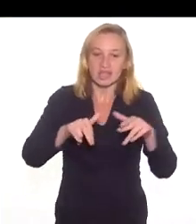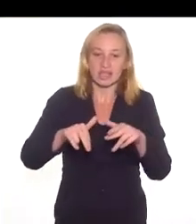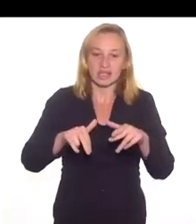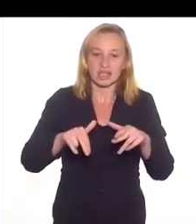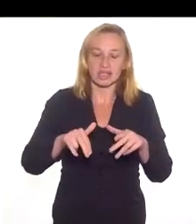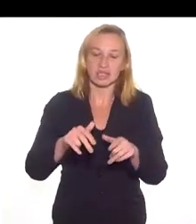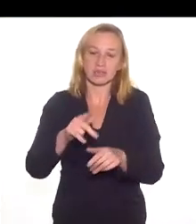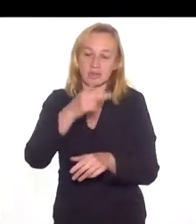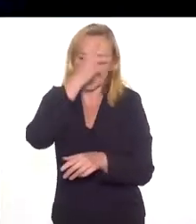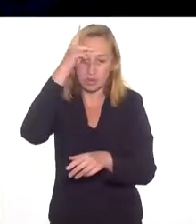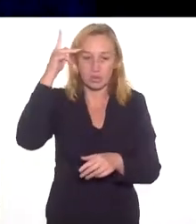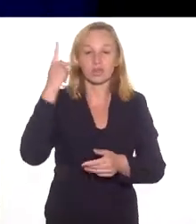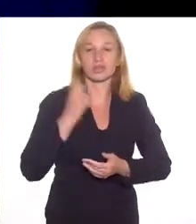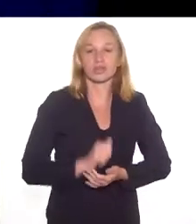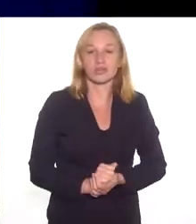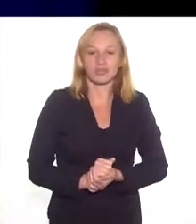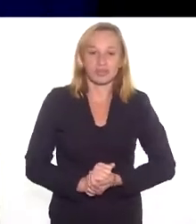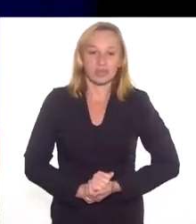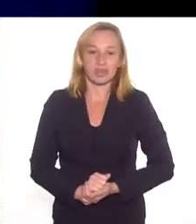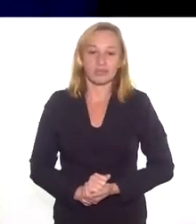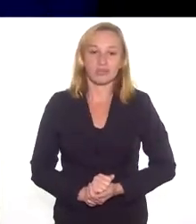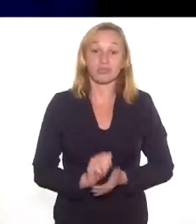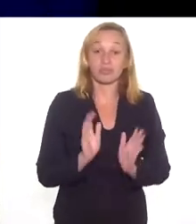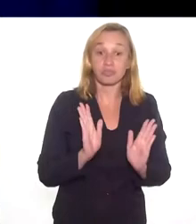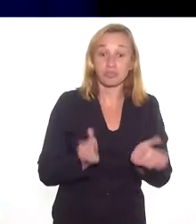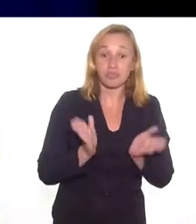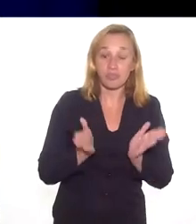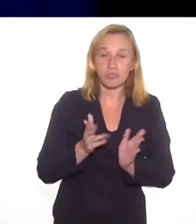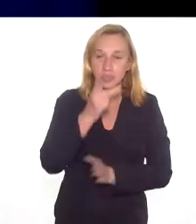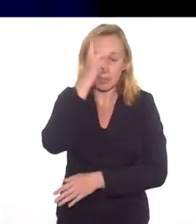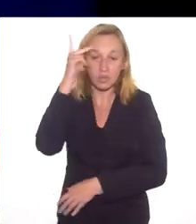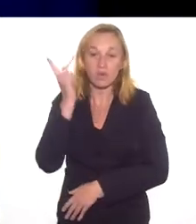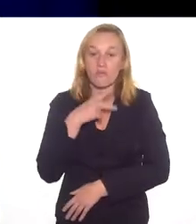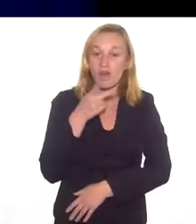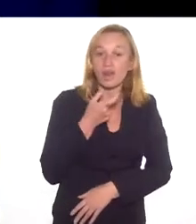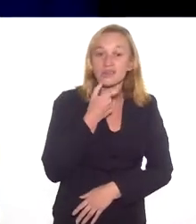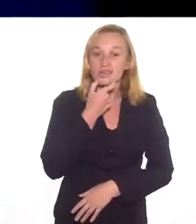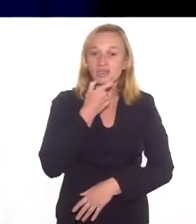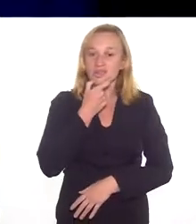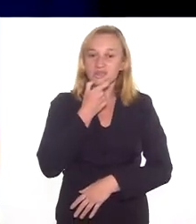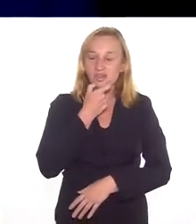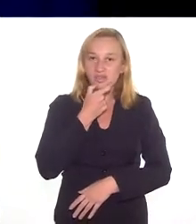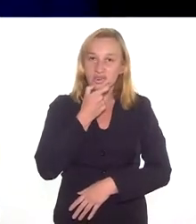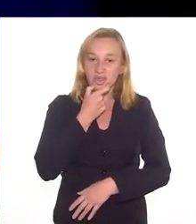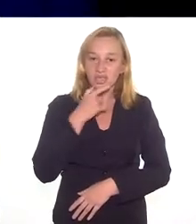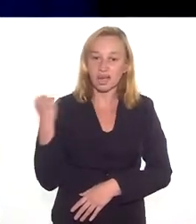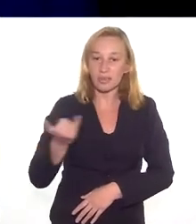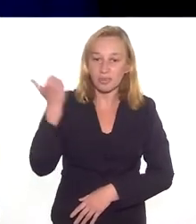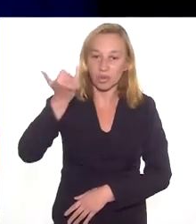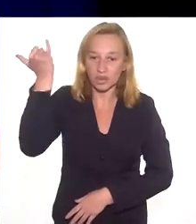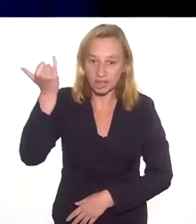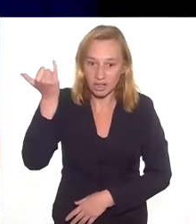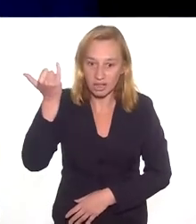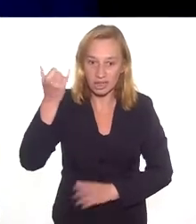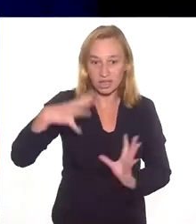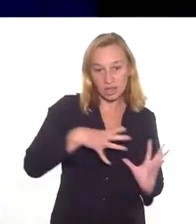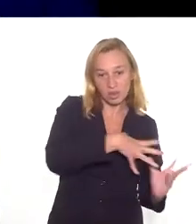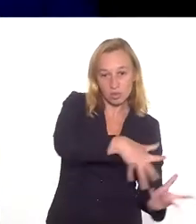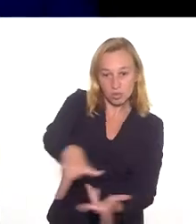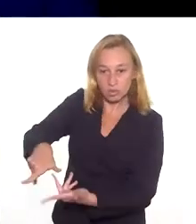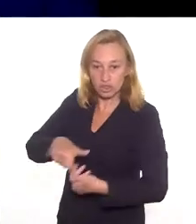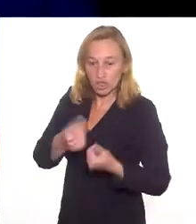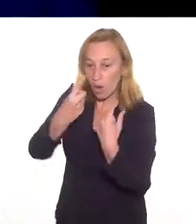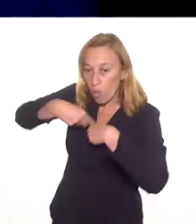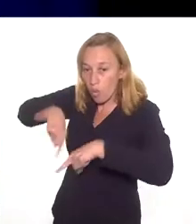diversidade. The build-up to this conference has prompted an extraordinary mobilization of society